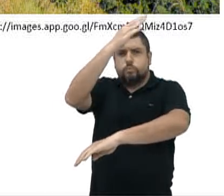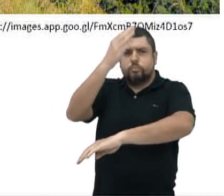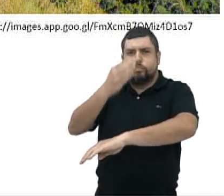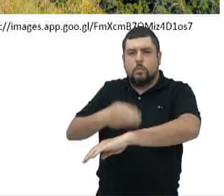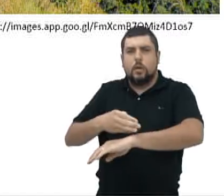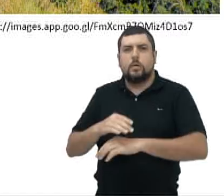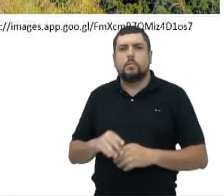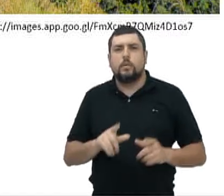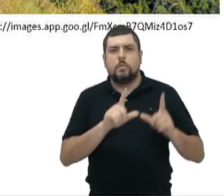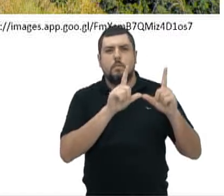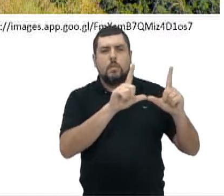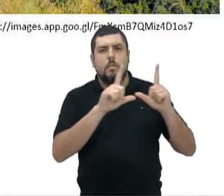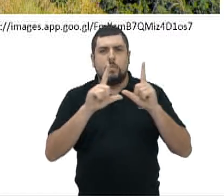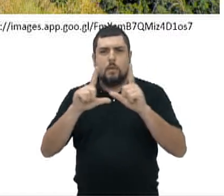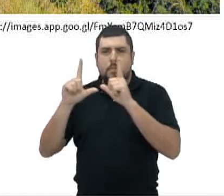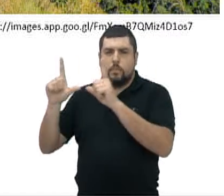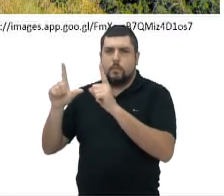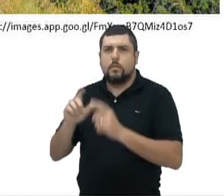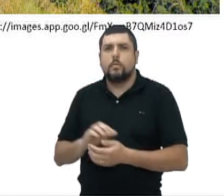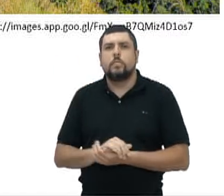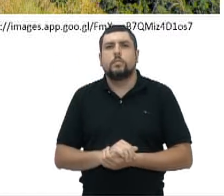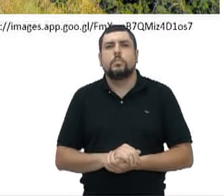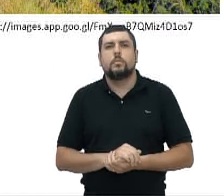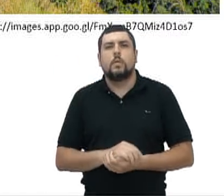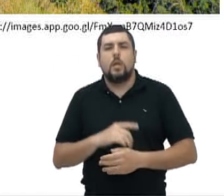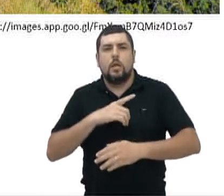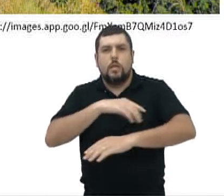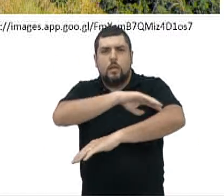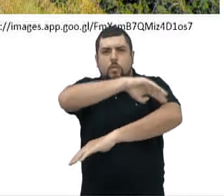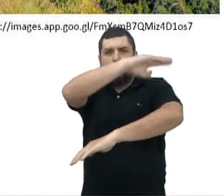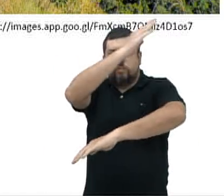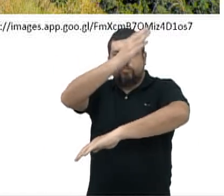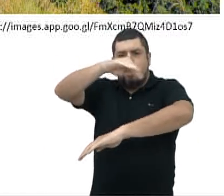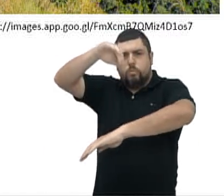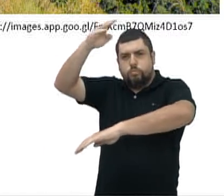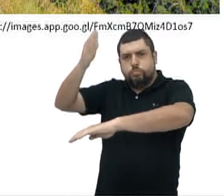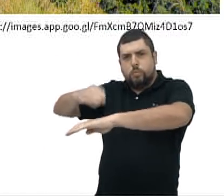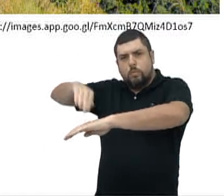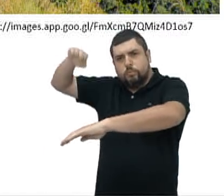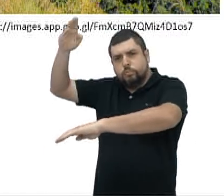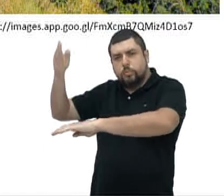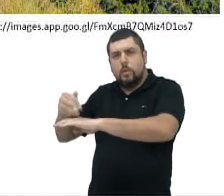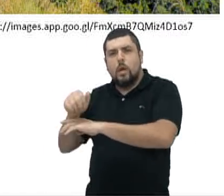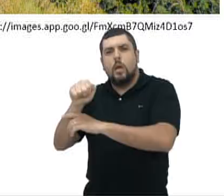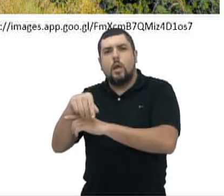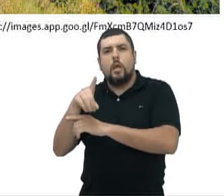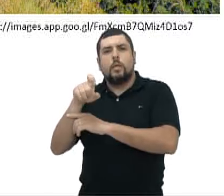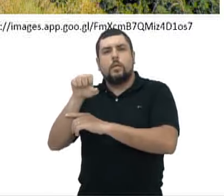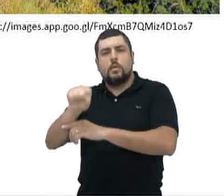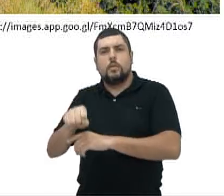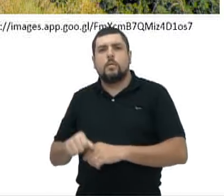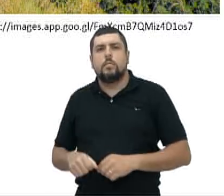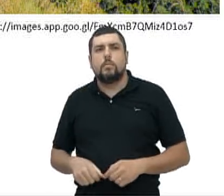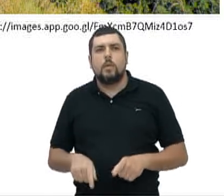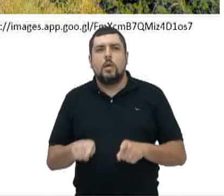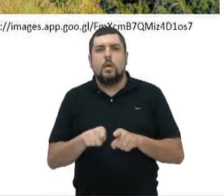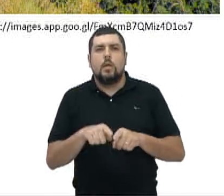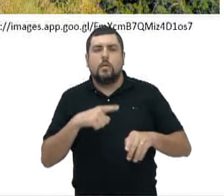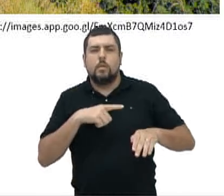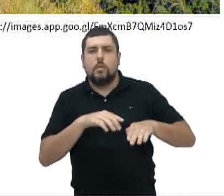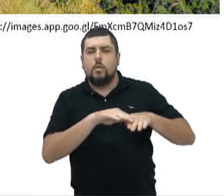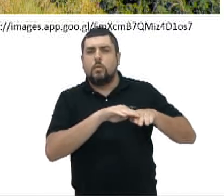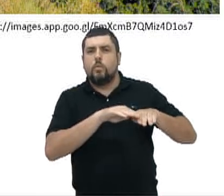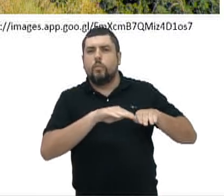podem estar sendo destacadas ali a Cordilheira dos Andes e as Montanhas Rochosas. Nós temos algumas áreas de planícies, nós